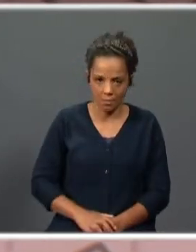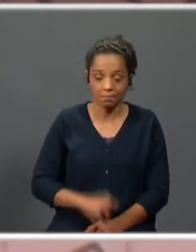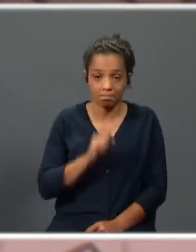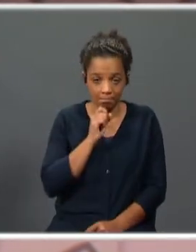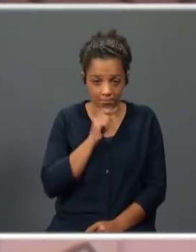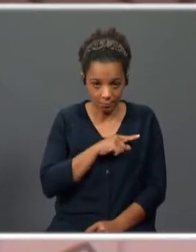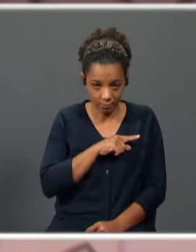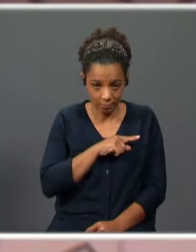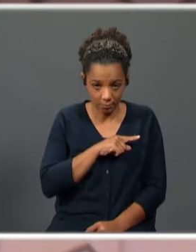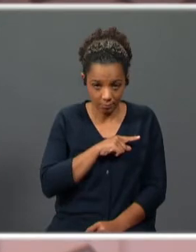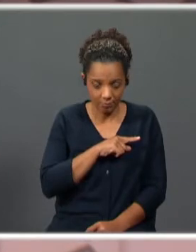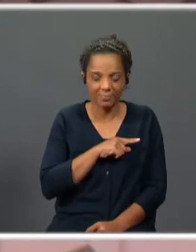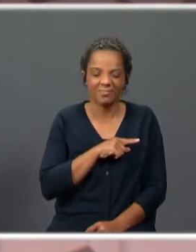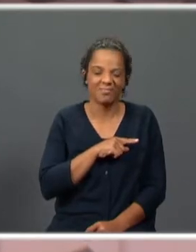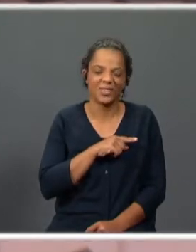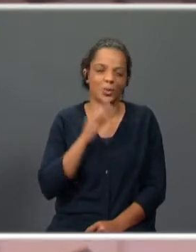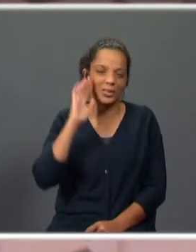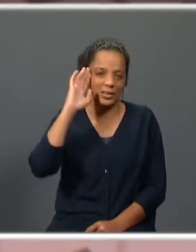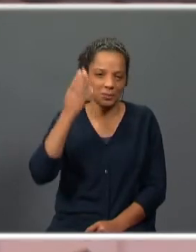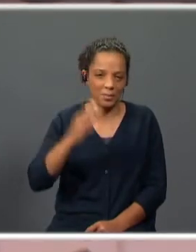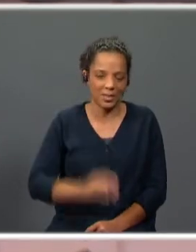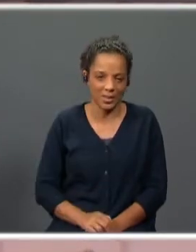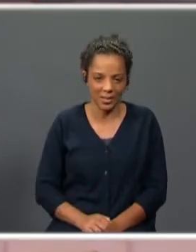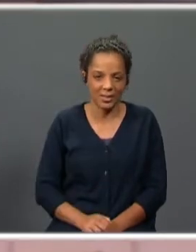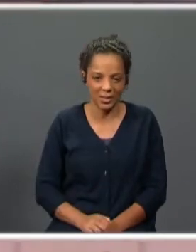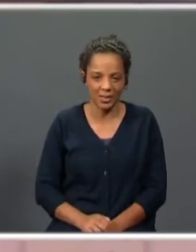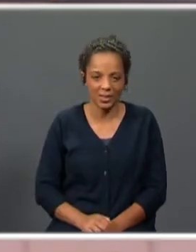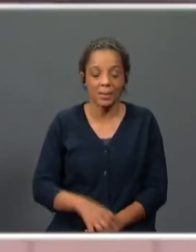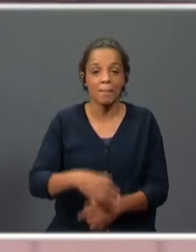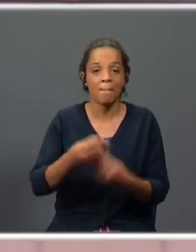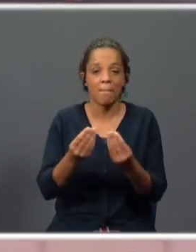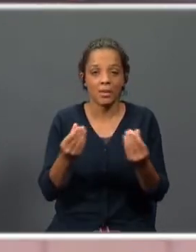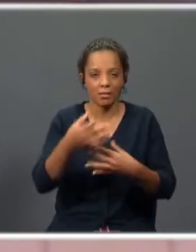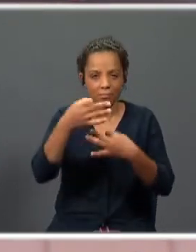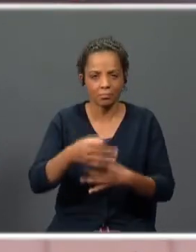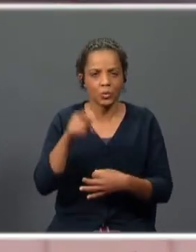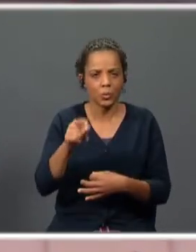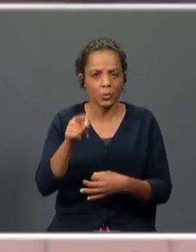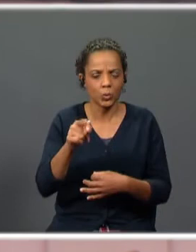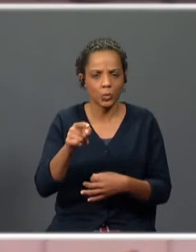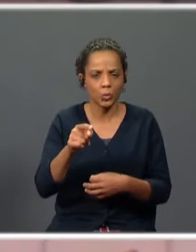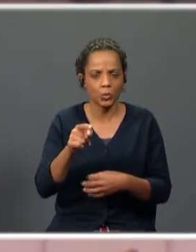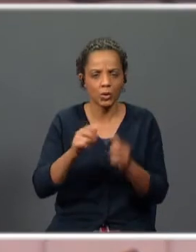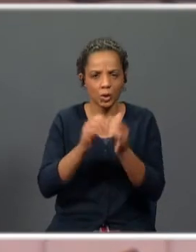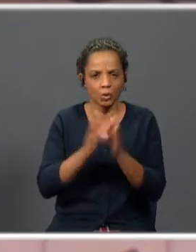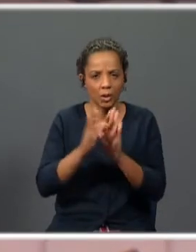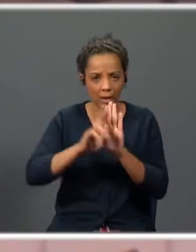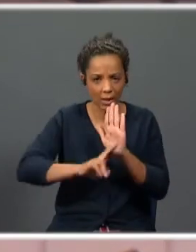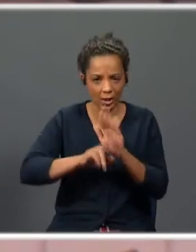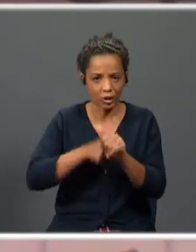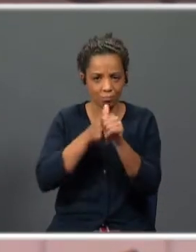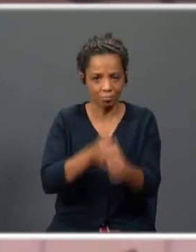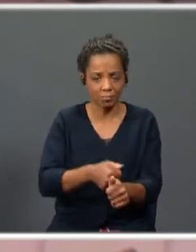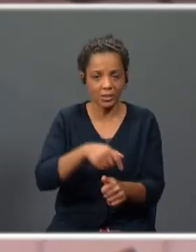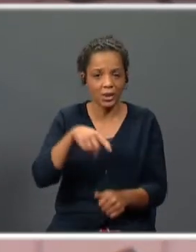ser? Eu bem me parecia que quando estivemos a confirmar o material, tu já estavas a cumprir todas estas regras e ainda nem